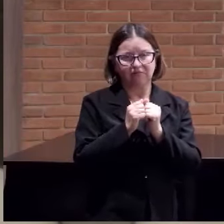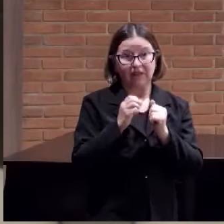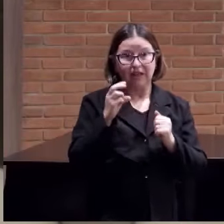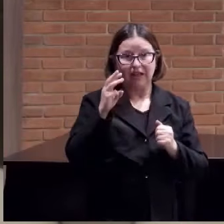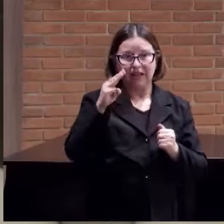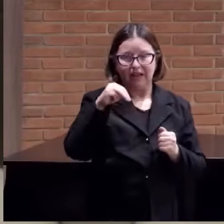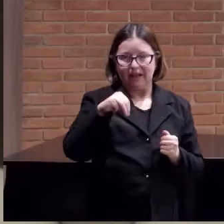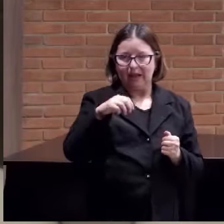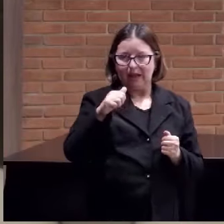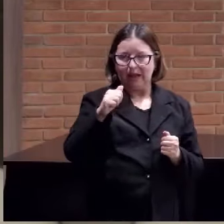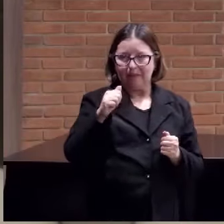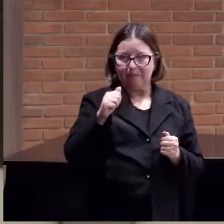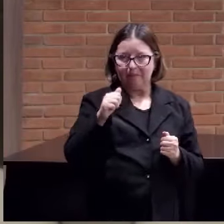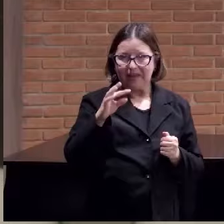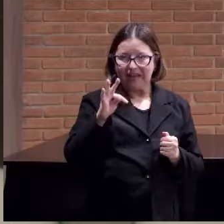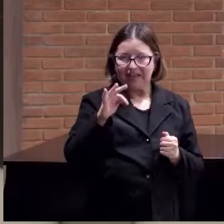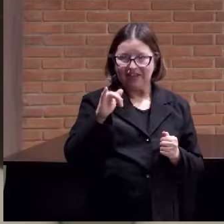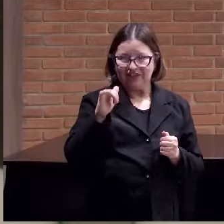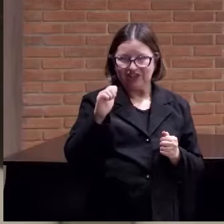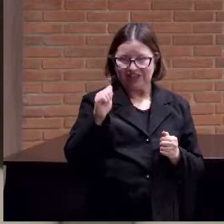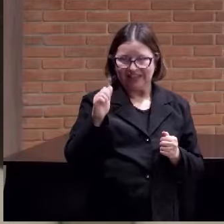Matias e José.